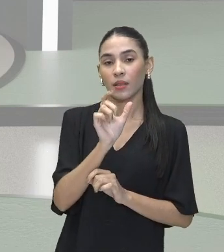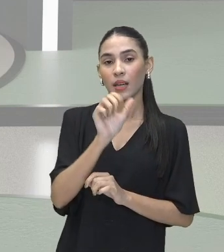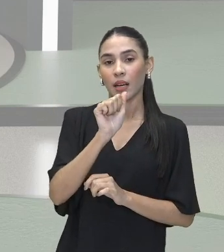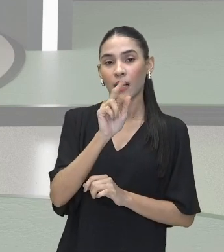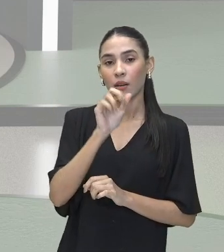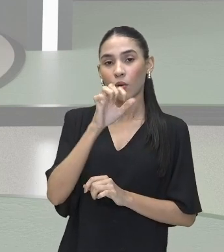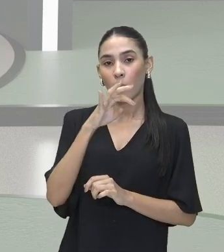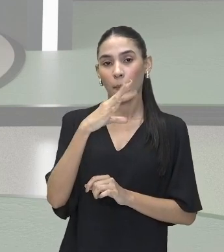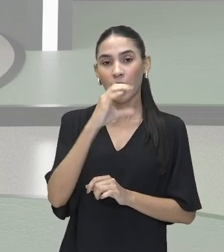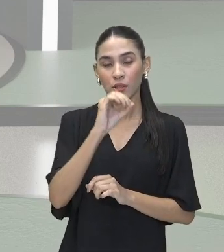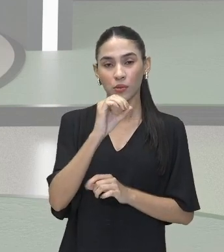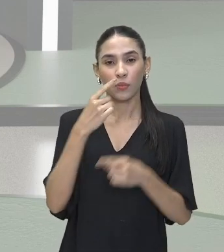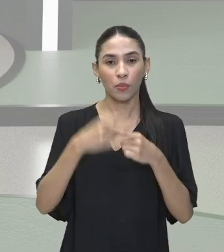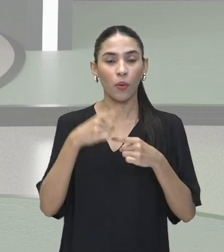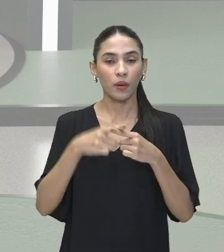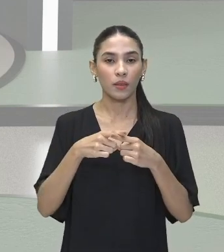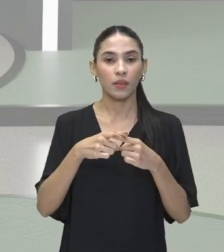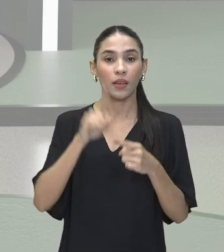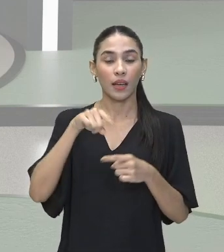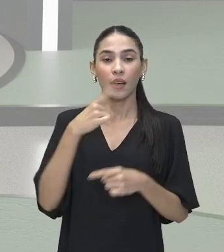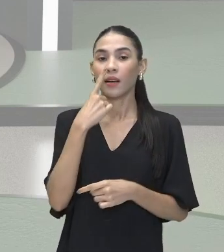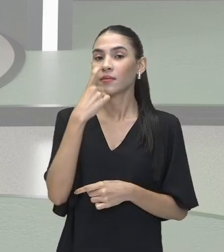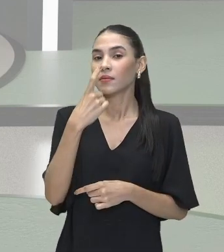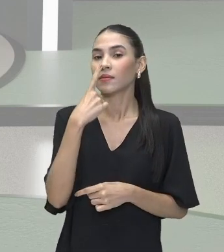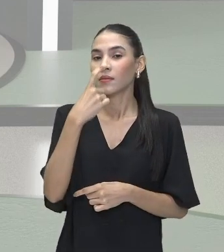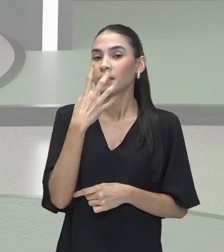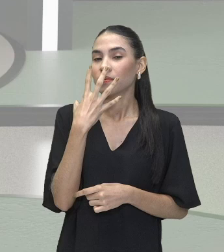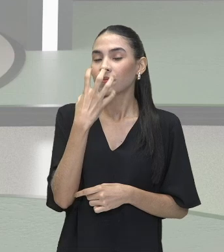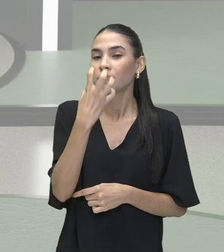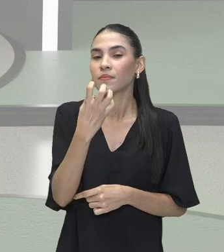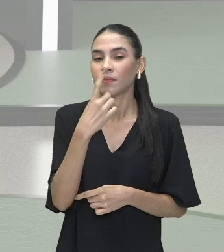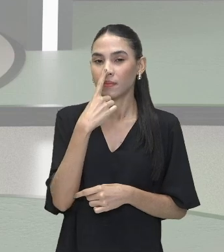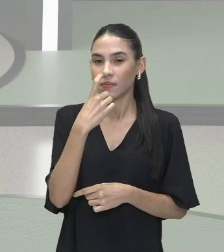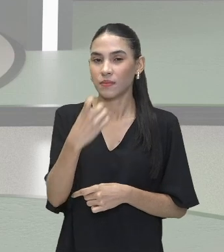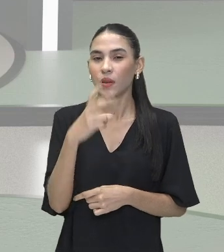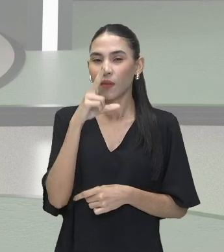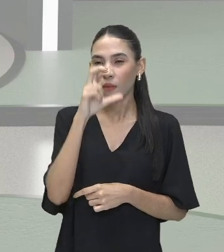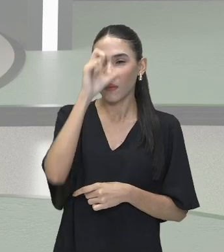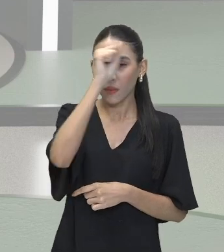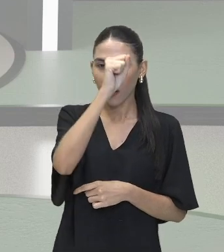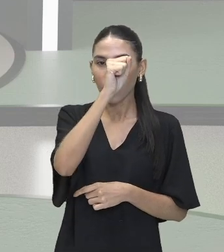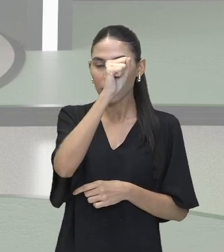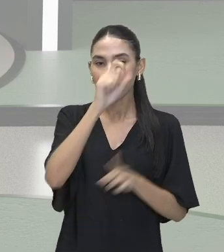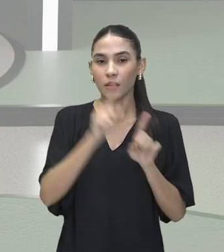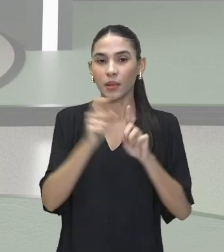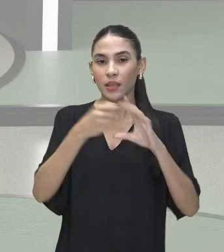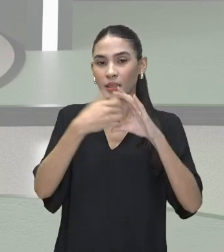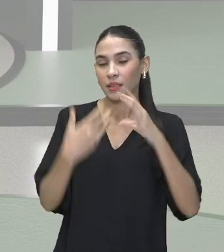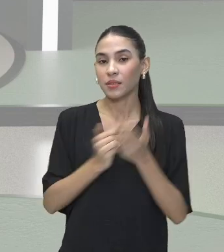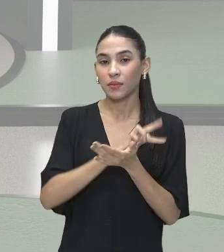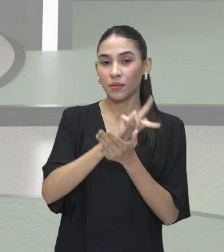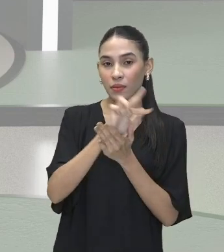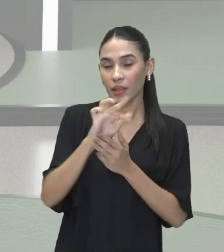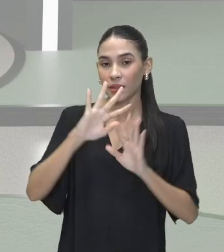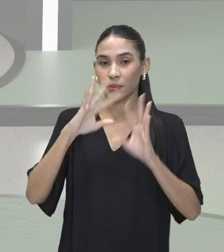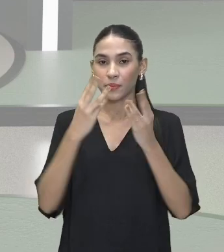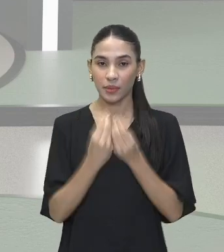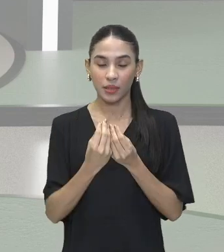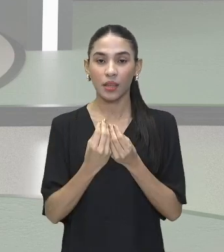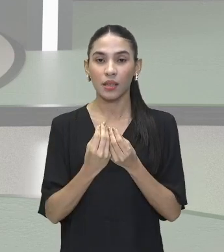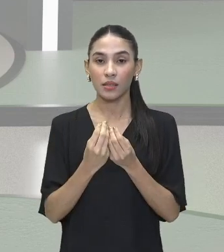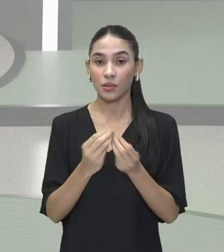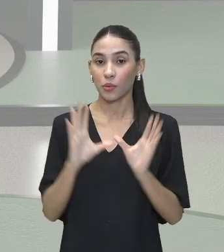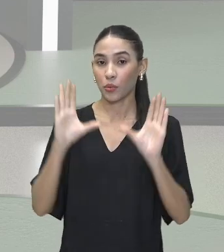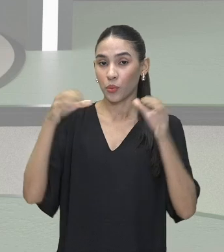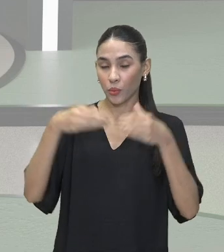compostos porque se deve realmente ao cheiro, ao odor forte e característicos de vários compostos dessa